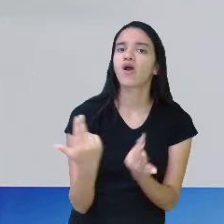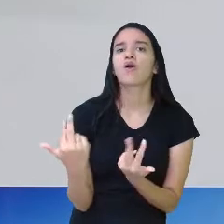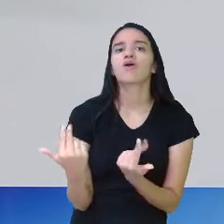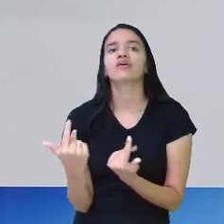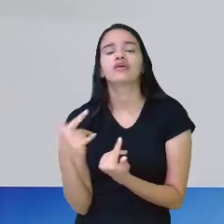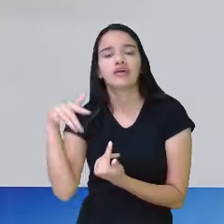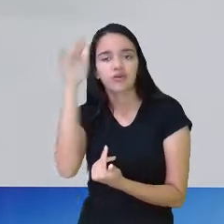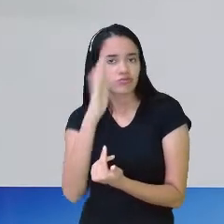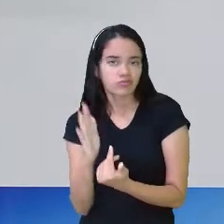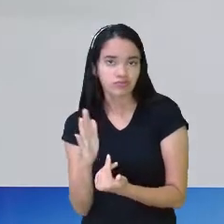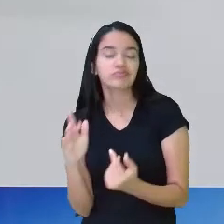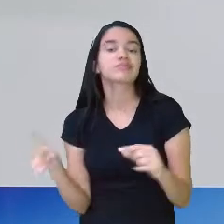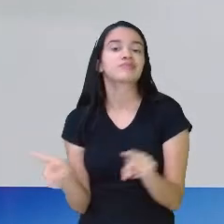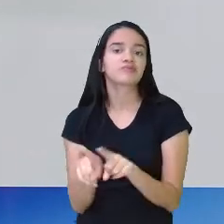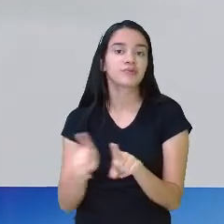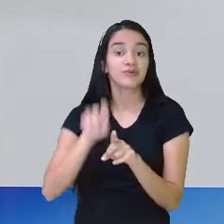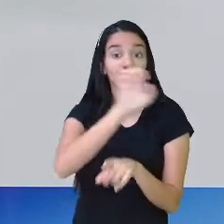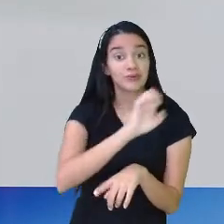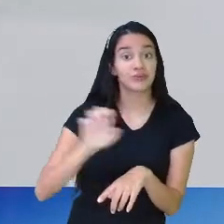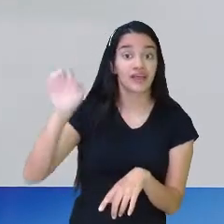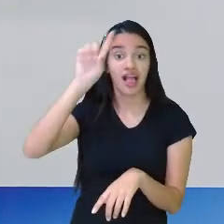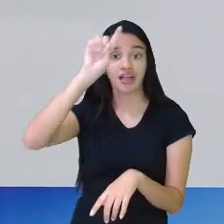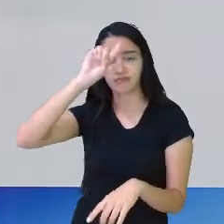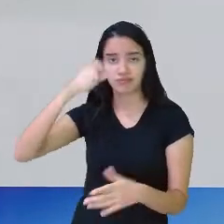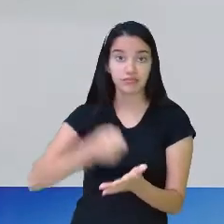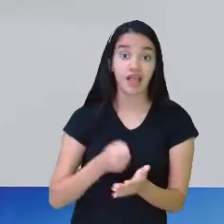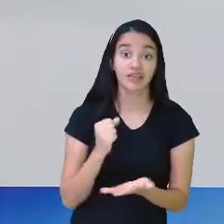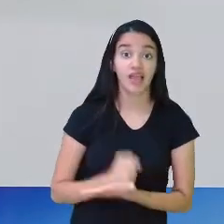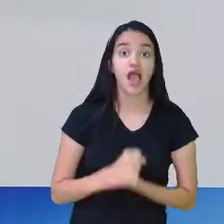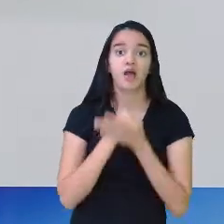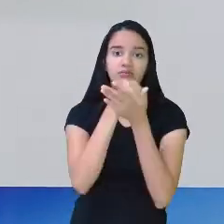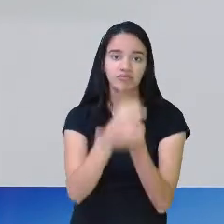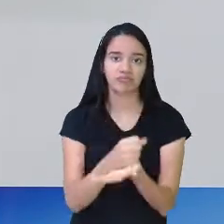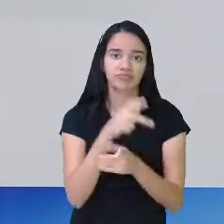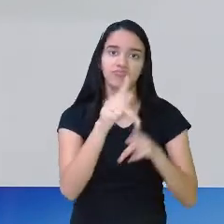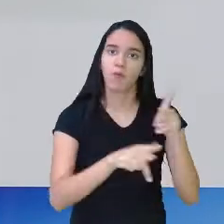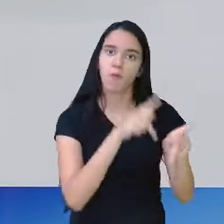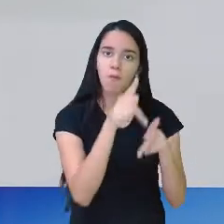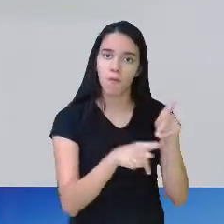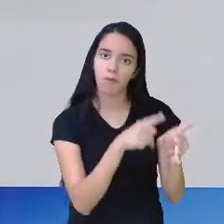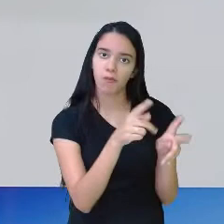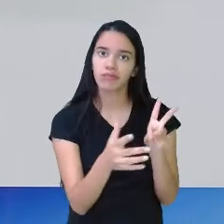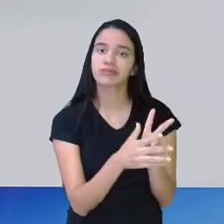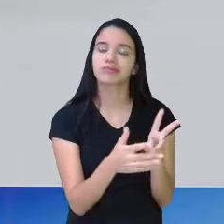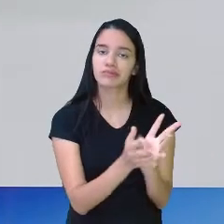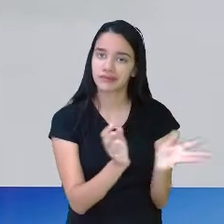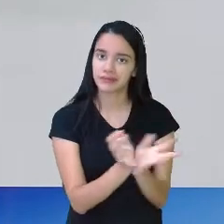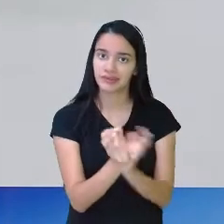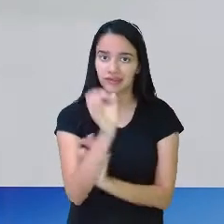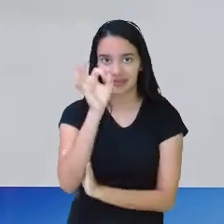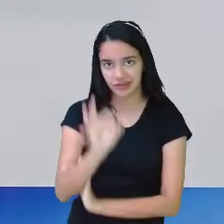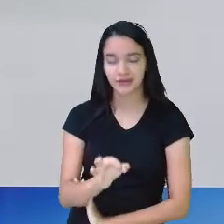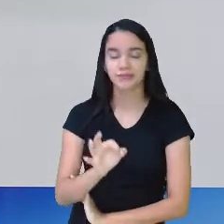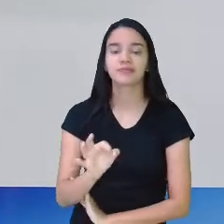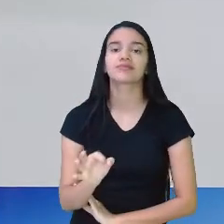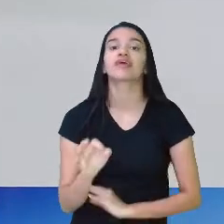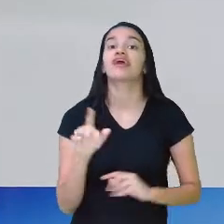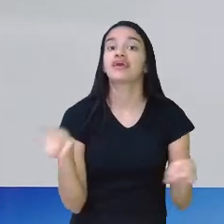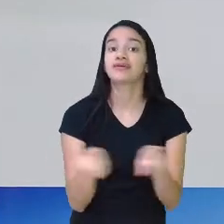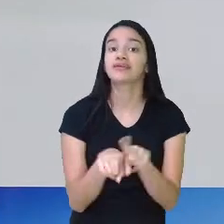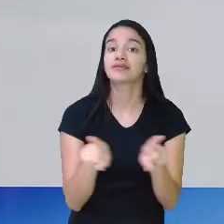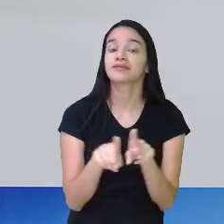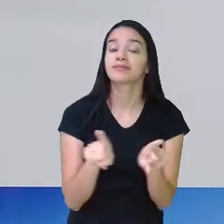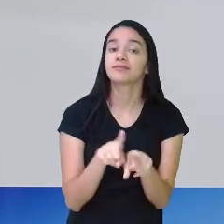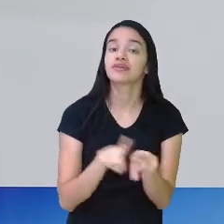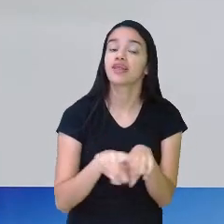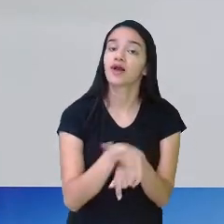brasileira tem e o Estado tem o dever de ajudar essa população, tá certo? E na Constituição